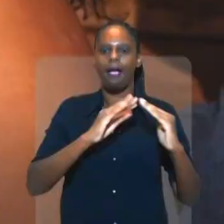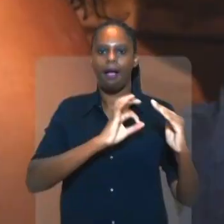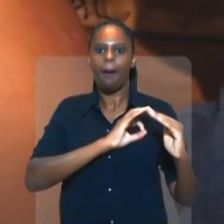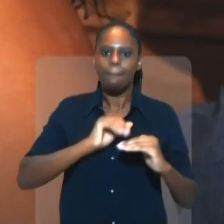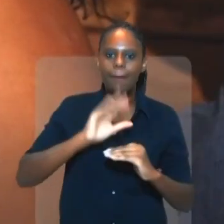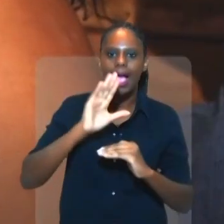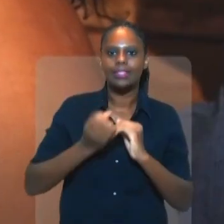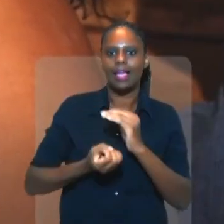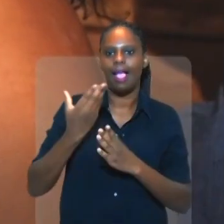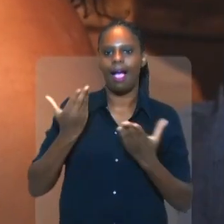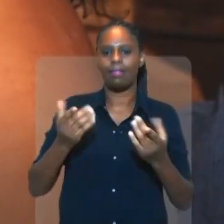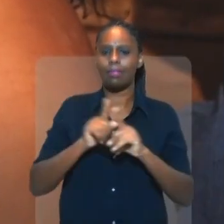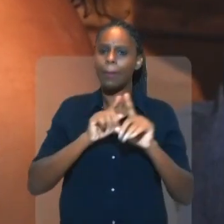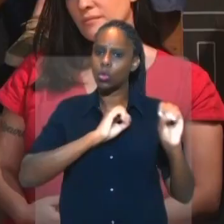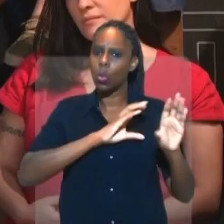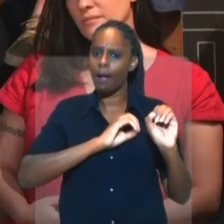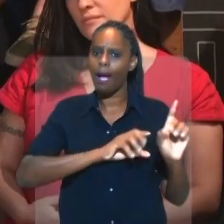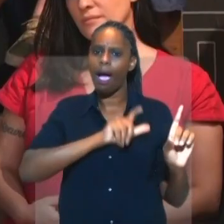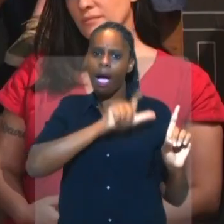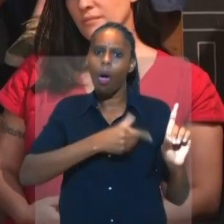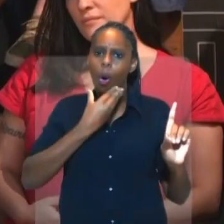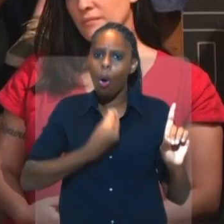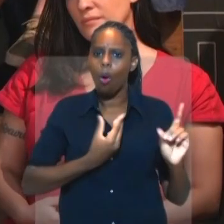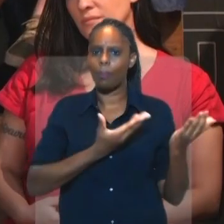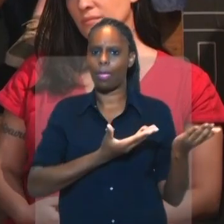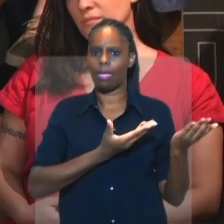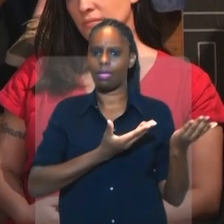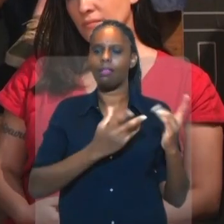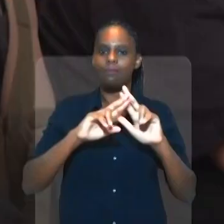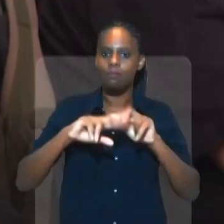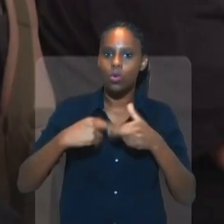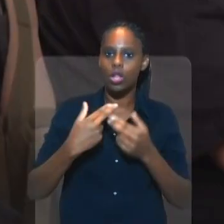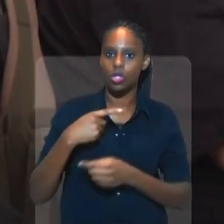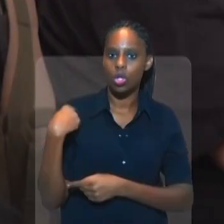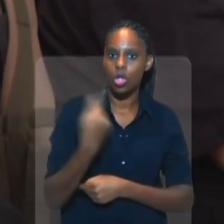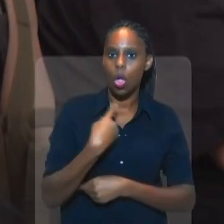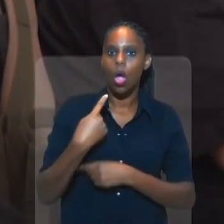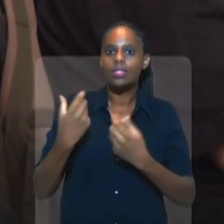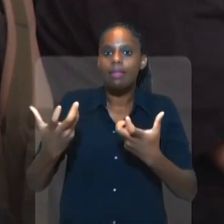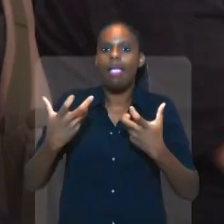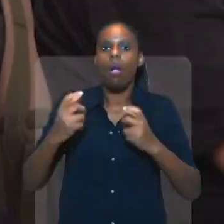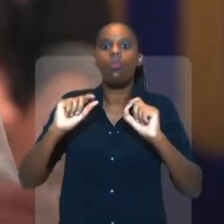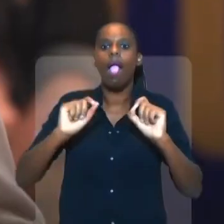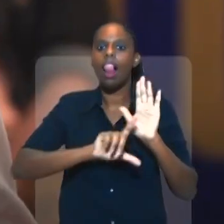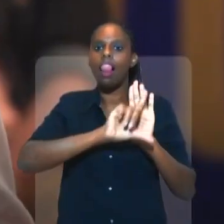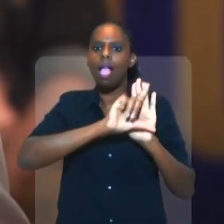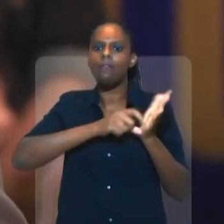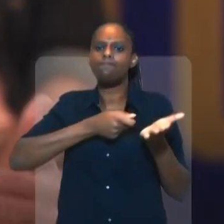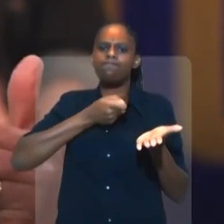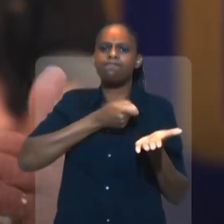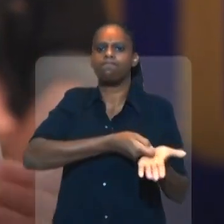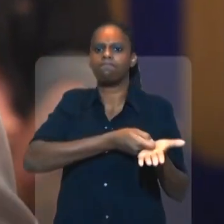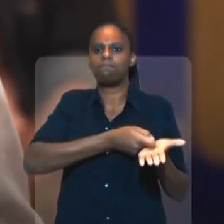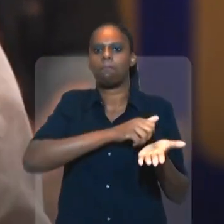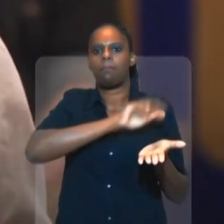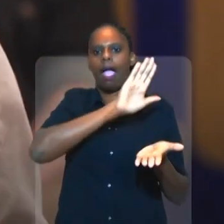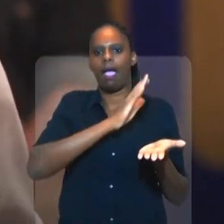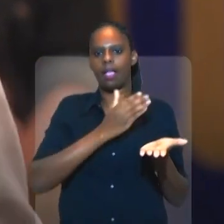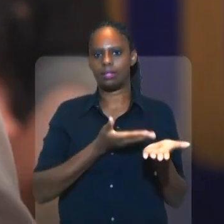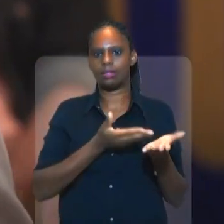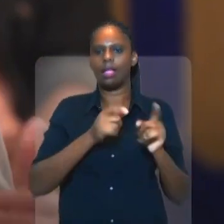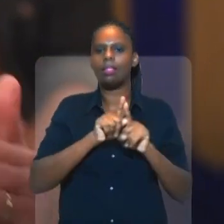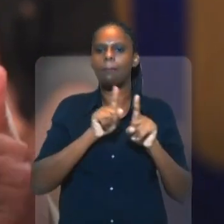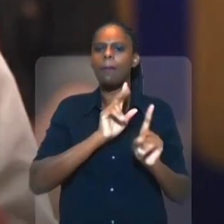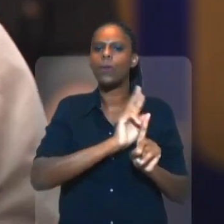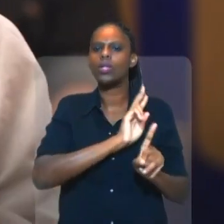mulher tem que criar mais delegacia e é presidente educar mais os homens por isso nós vamos querer que a lei seja mais